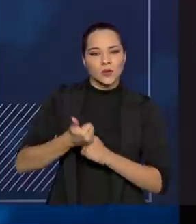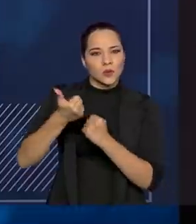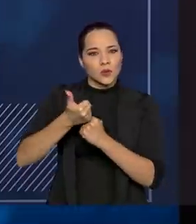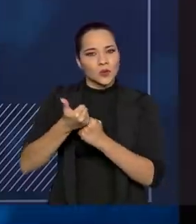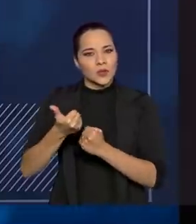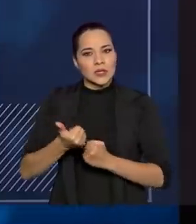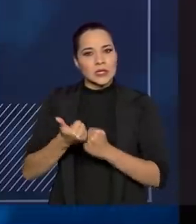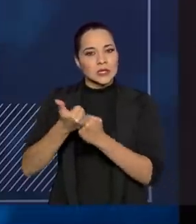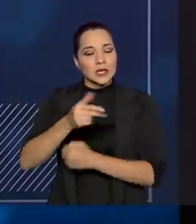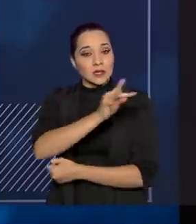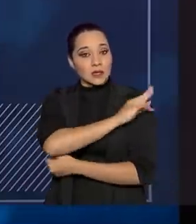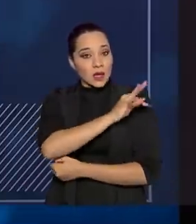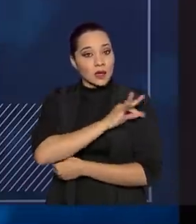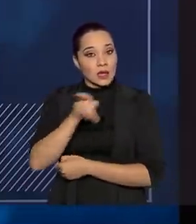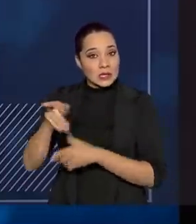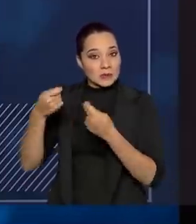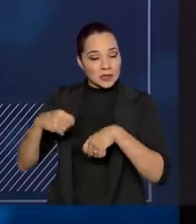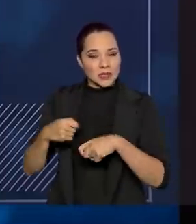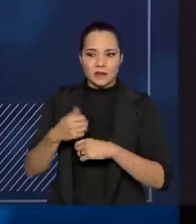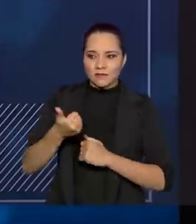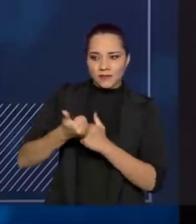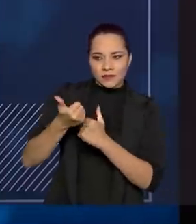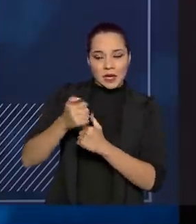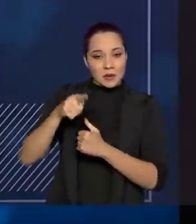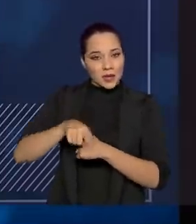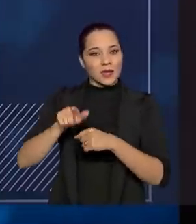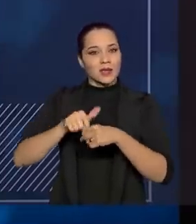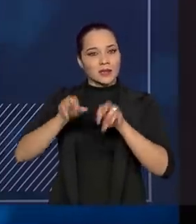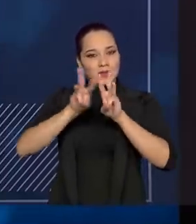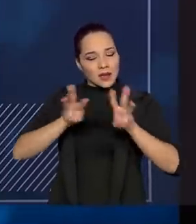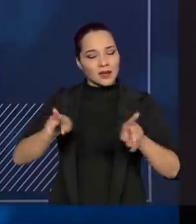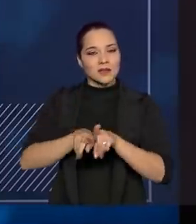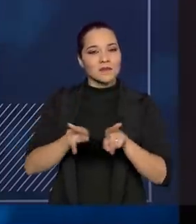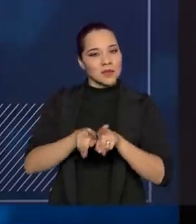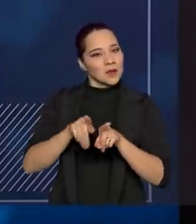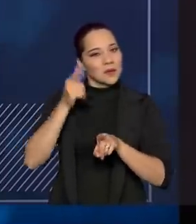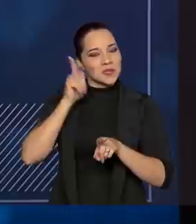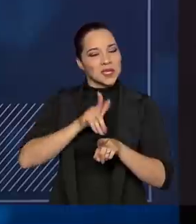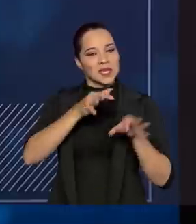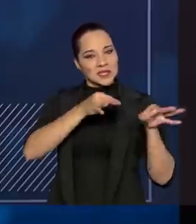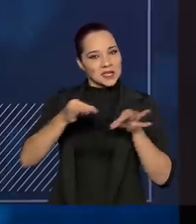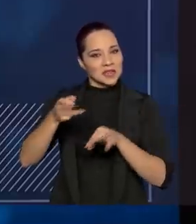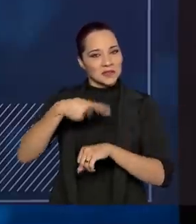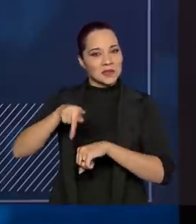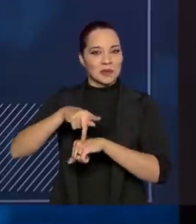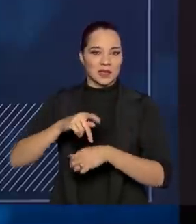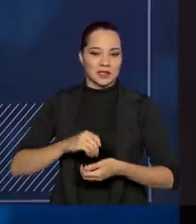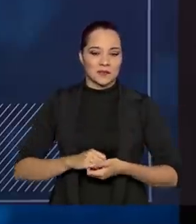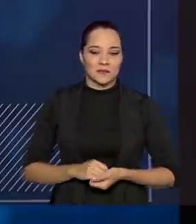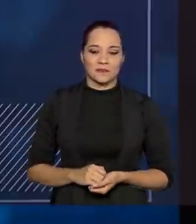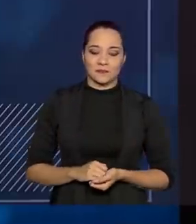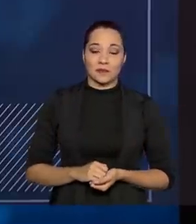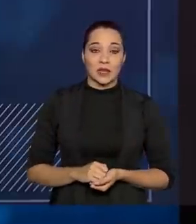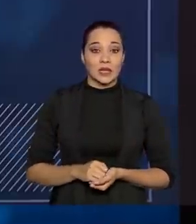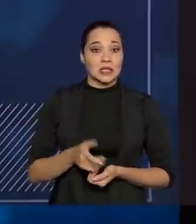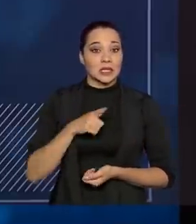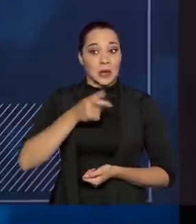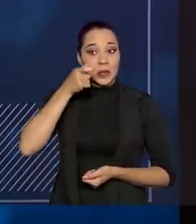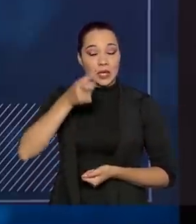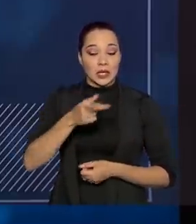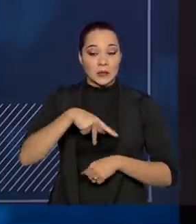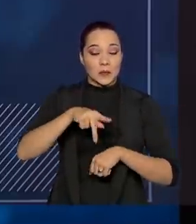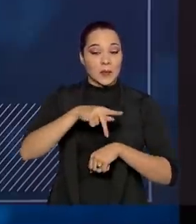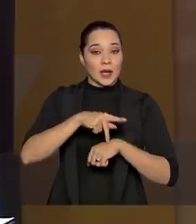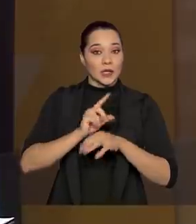assistência técnica necessária para que essas plataformas também funcionem nesses países. Temos o interesse, inclusive, do